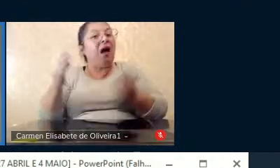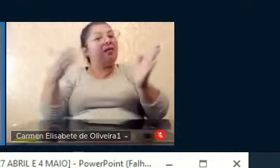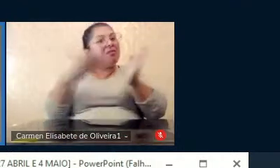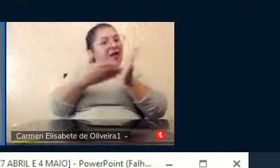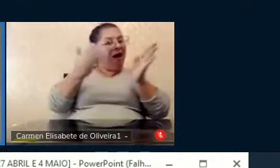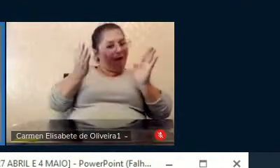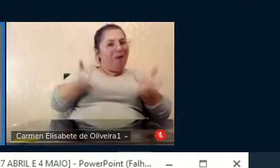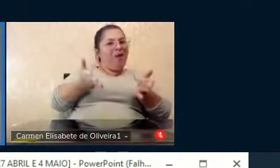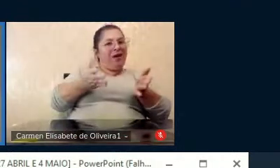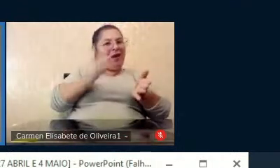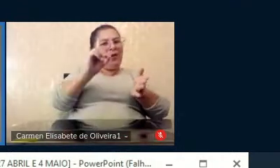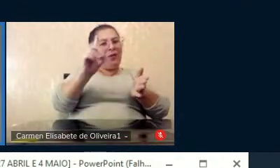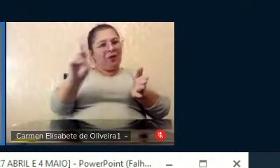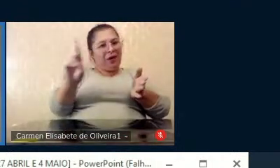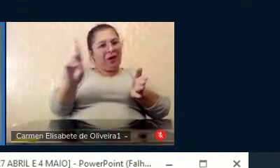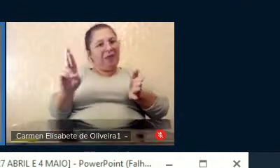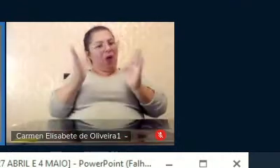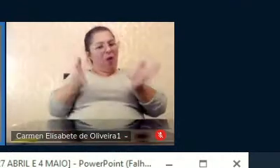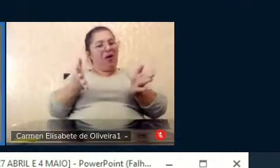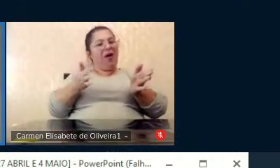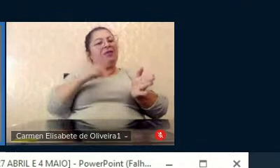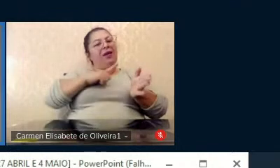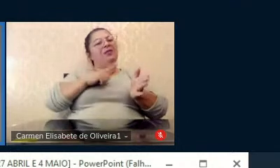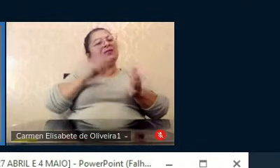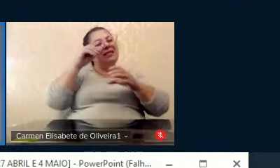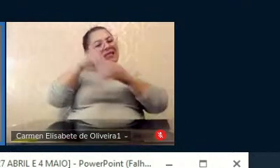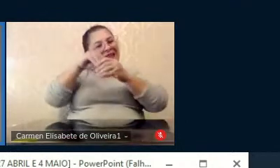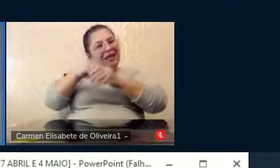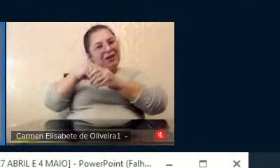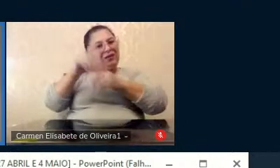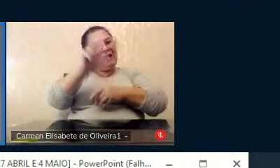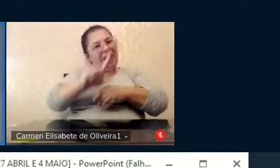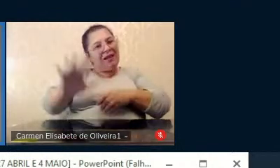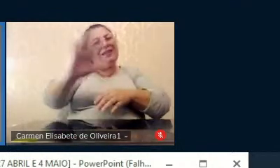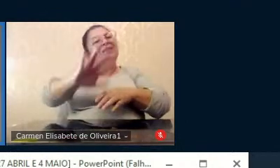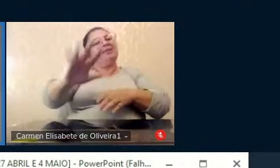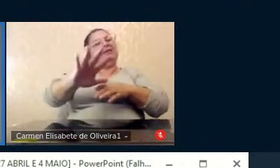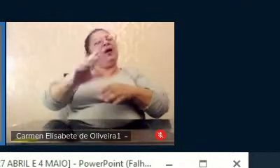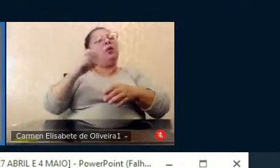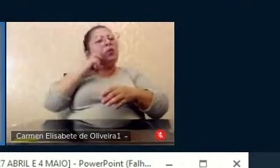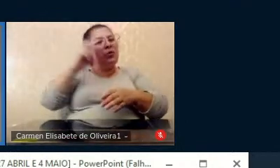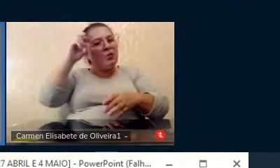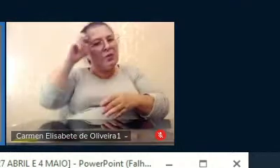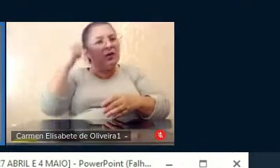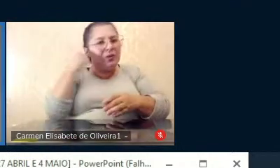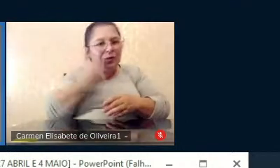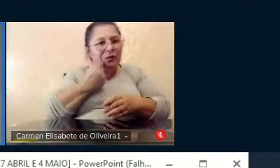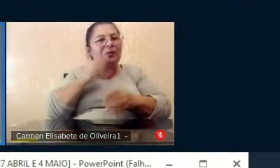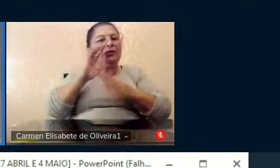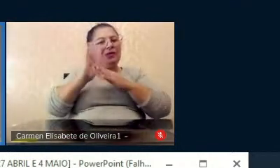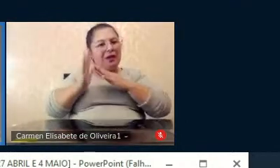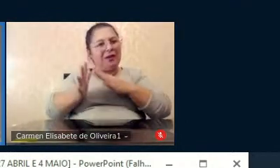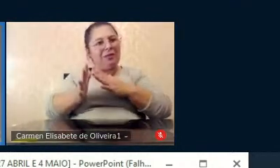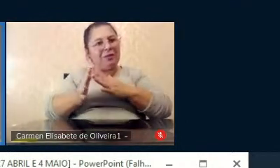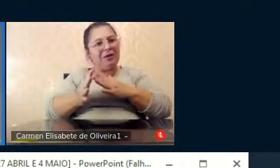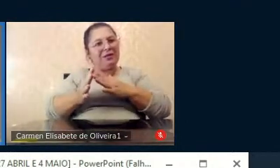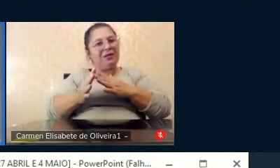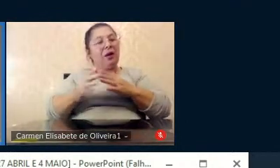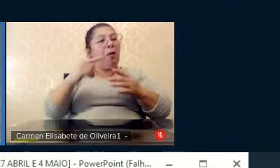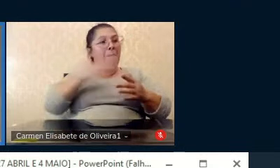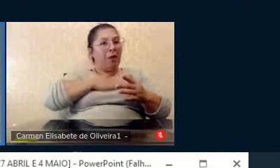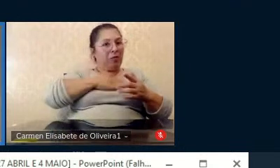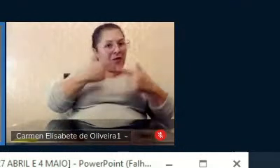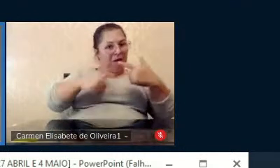no doutorado, sempre dentro da linha da área da cultura surda, da Libras, né? Meu